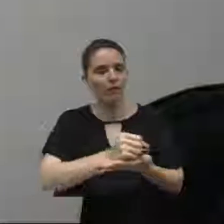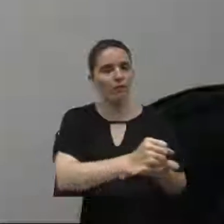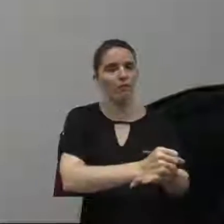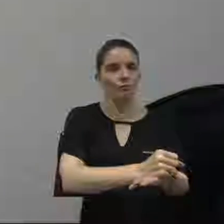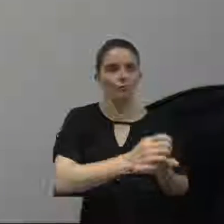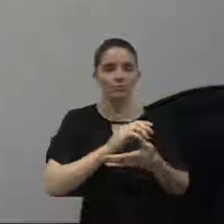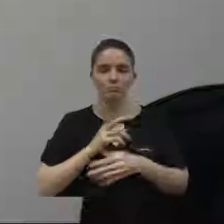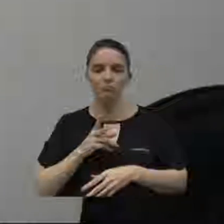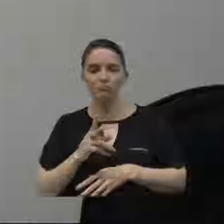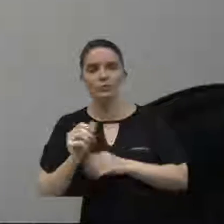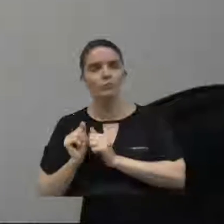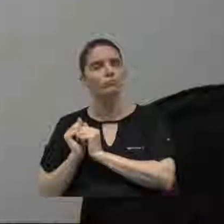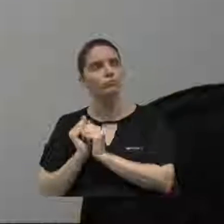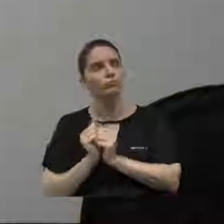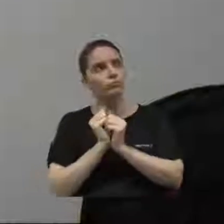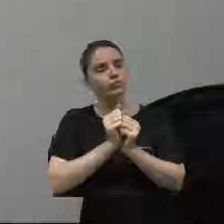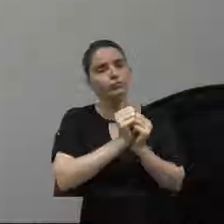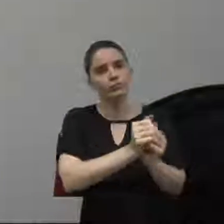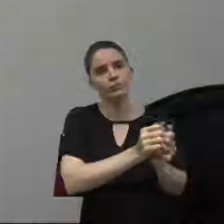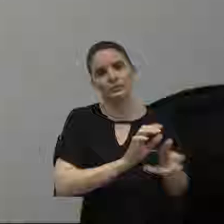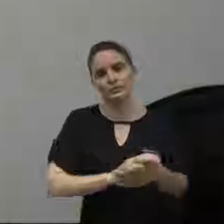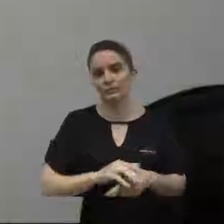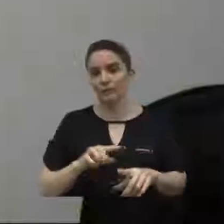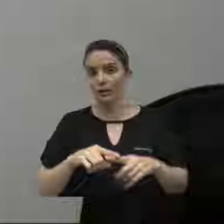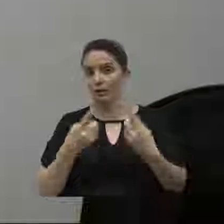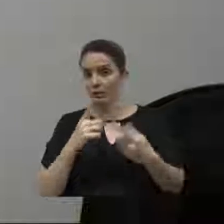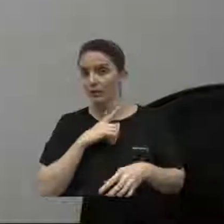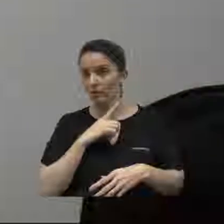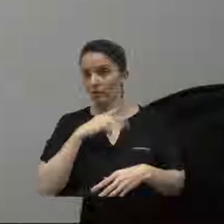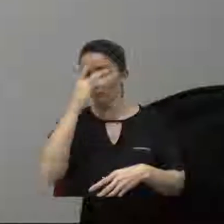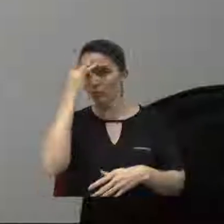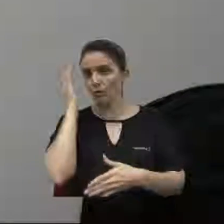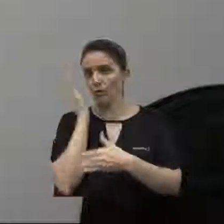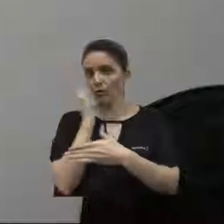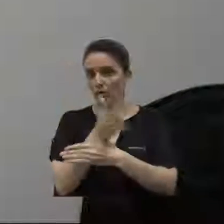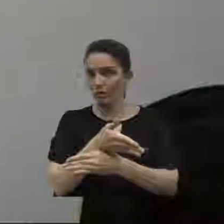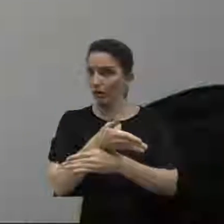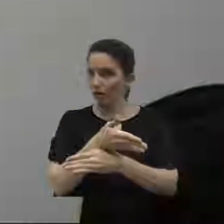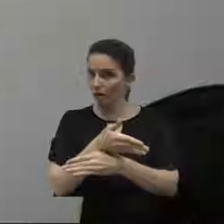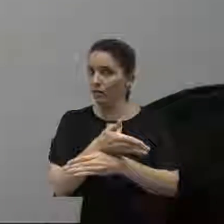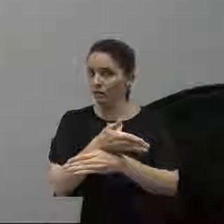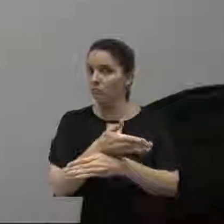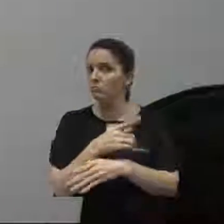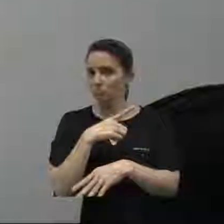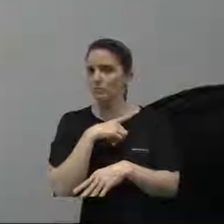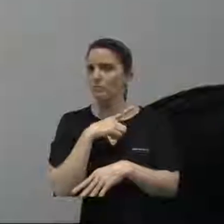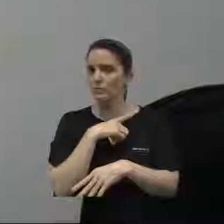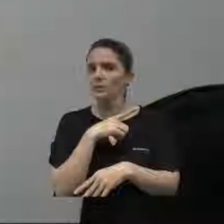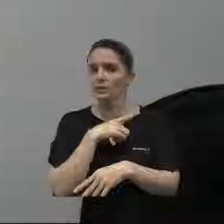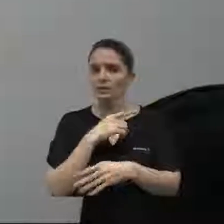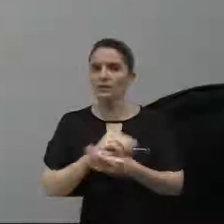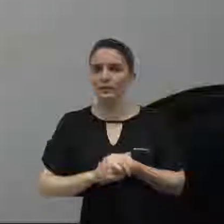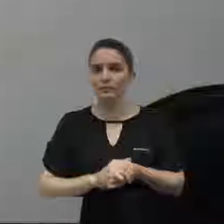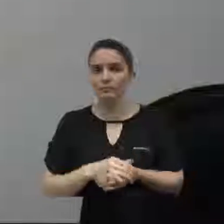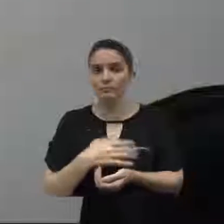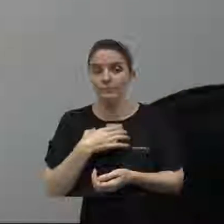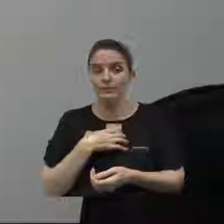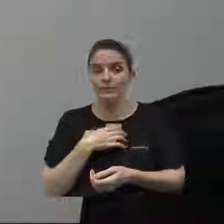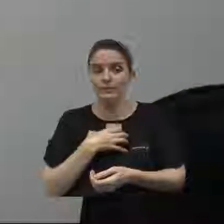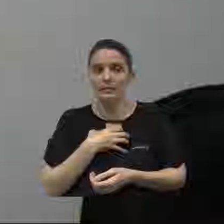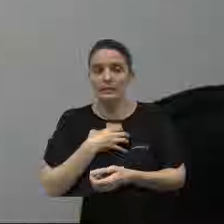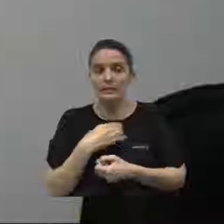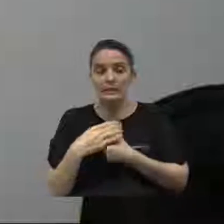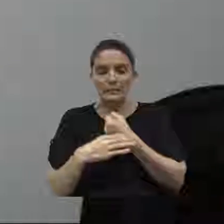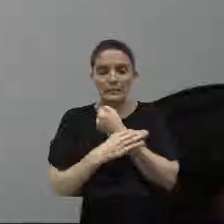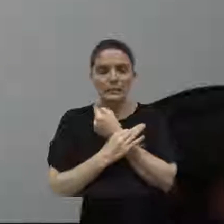eu estou sempre por ali. O bom ali é que tem os taxistas, viu? O bom ali é que tem os taxistas, a gente se sente um pouquinho mais seguro com os